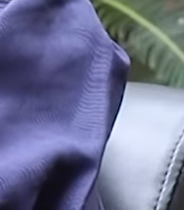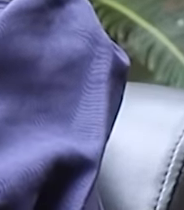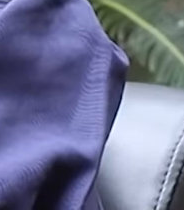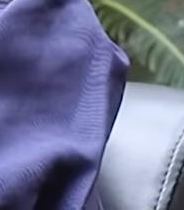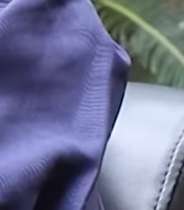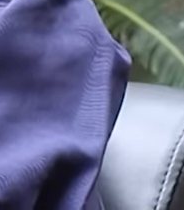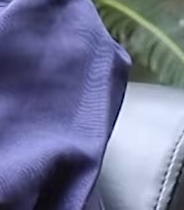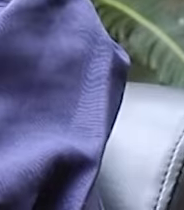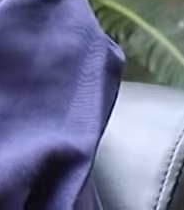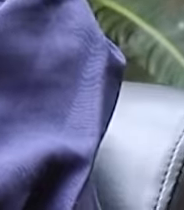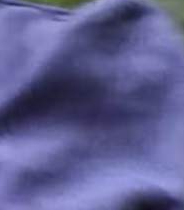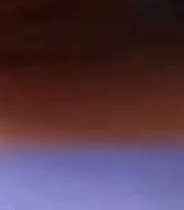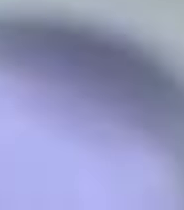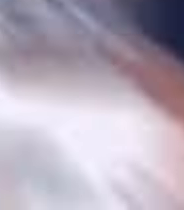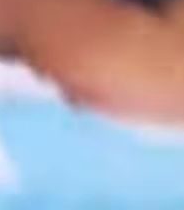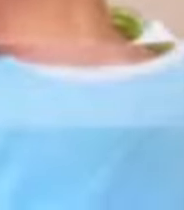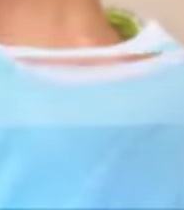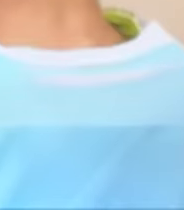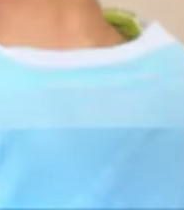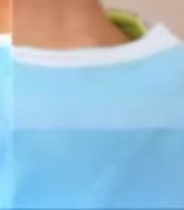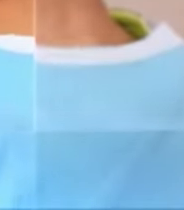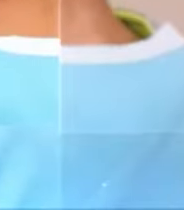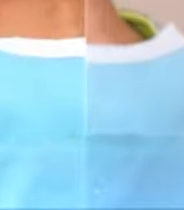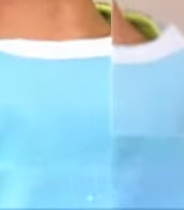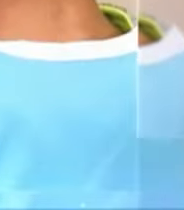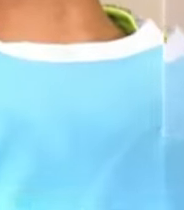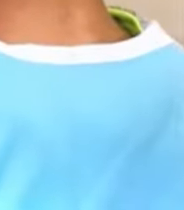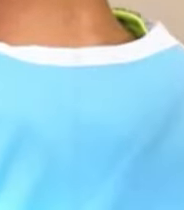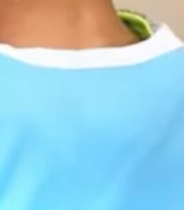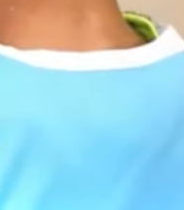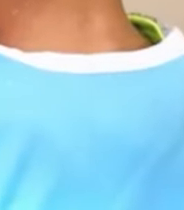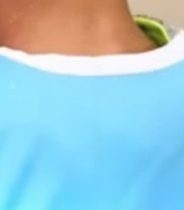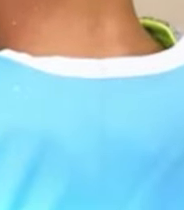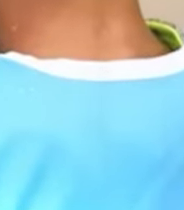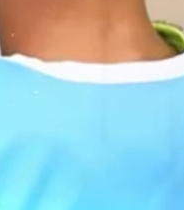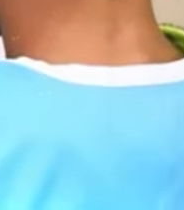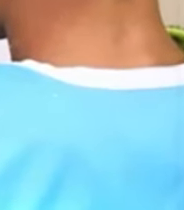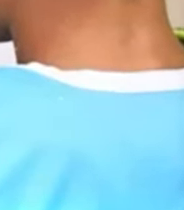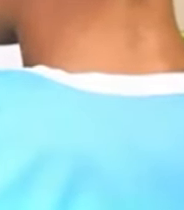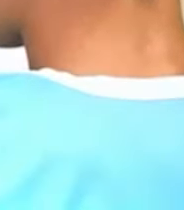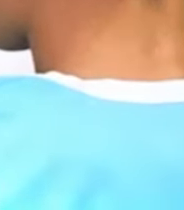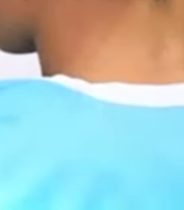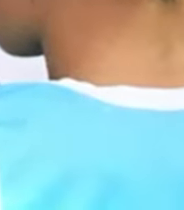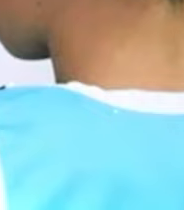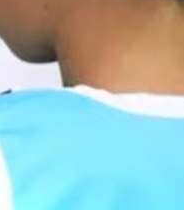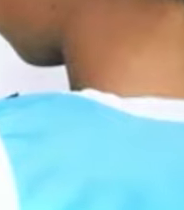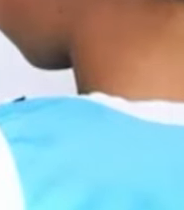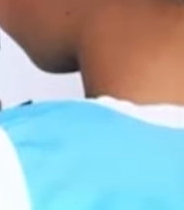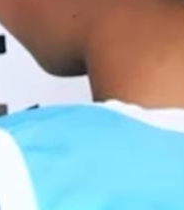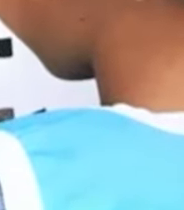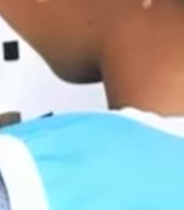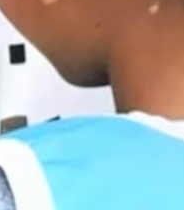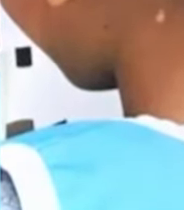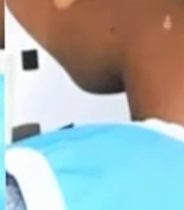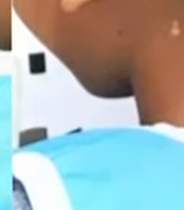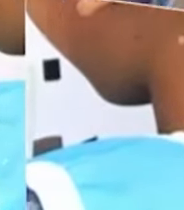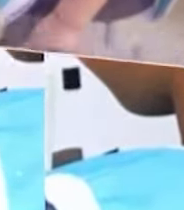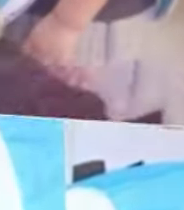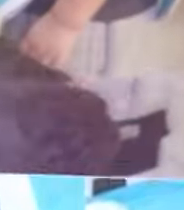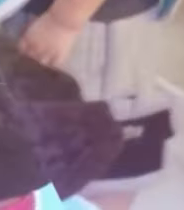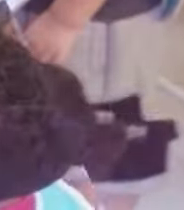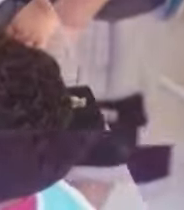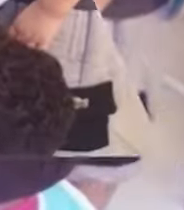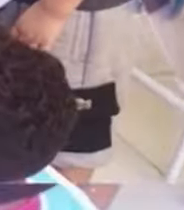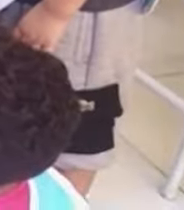bíblicas, existe muito sacrifício. Da verdadeira, como te falei, verdadeira educadora, como existe